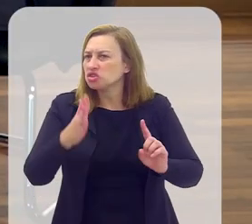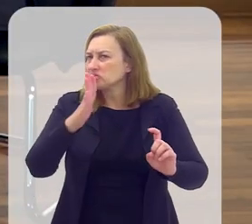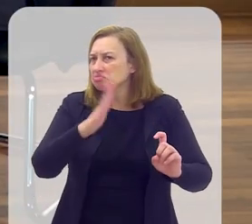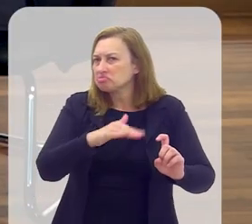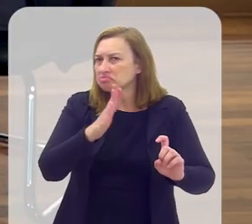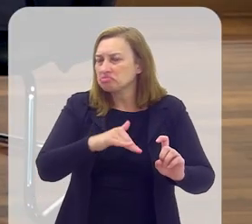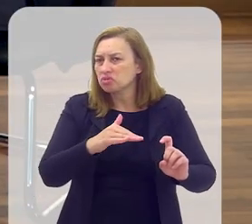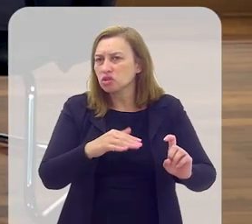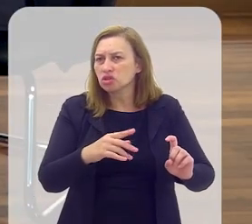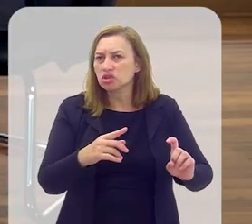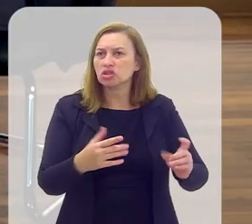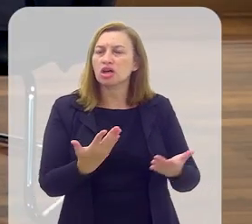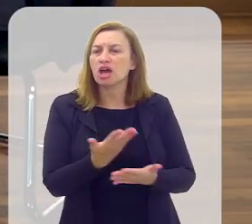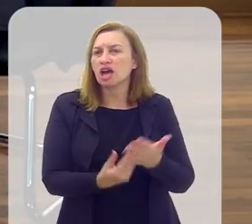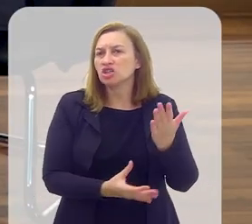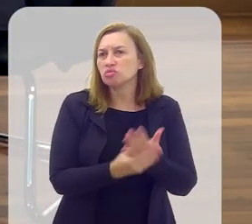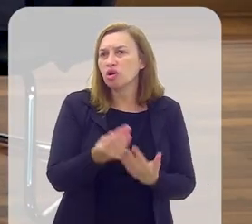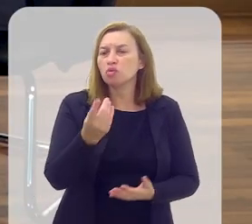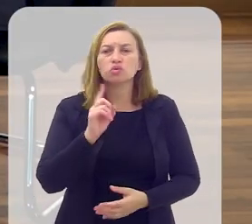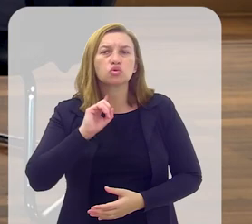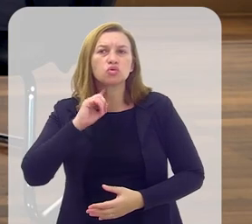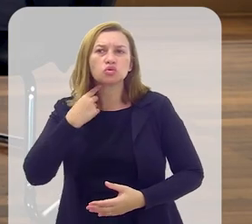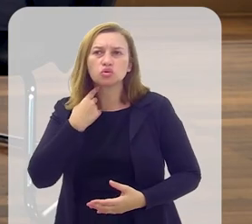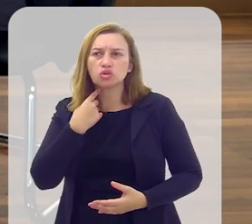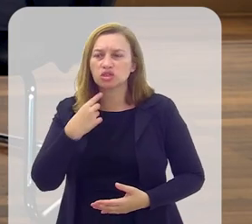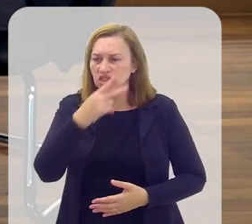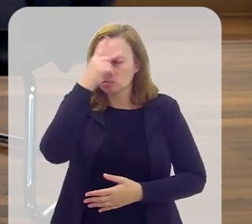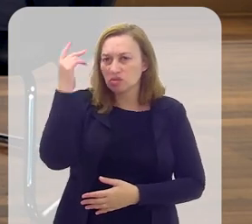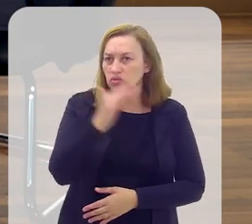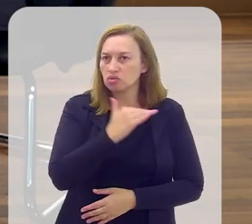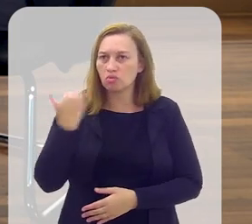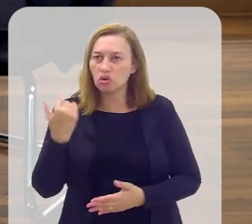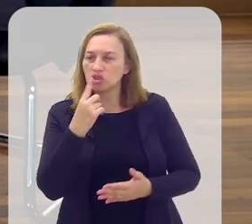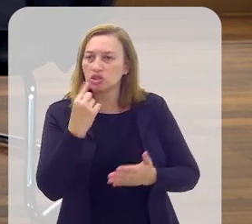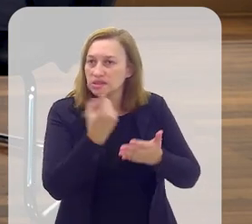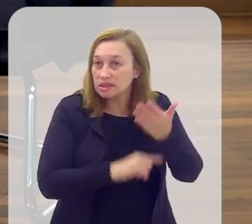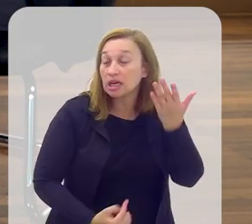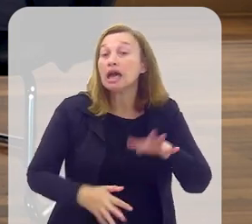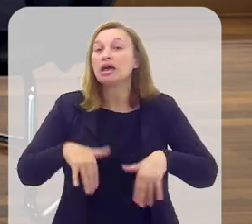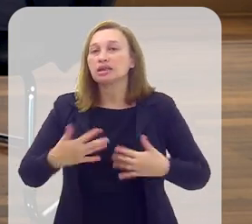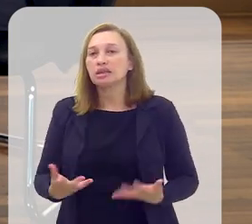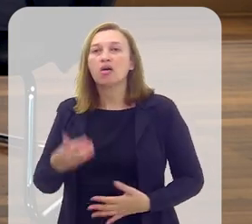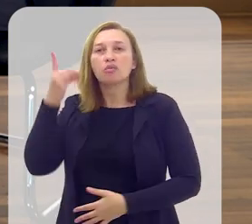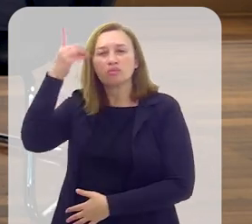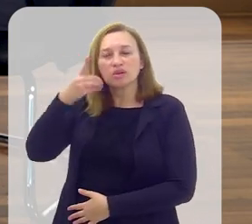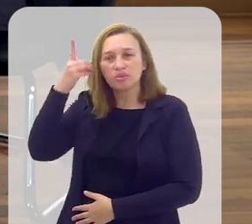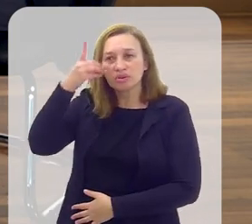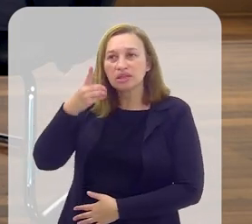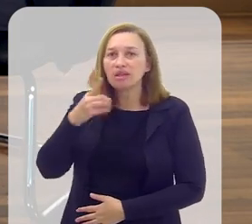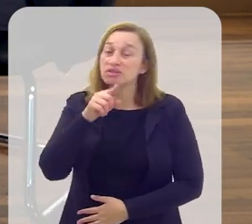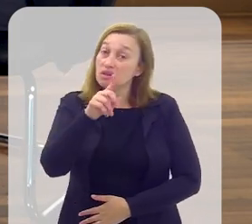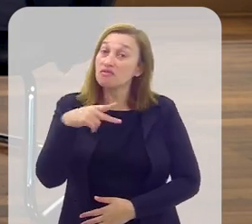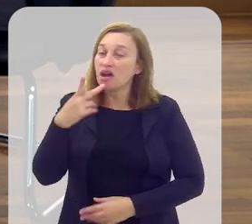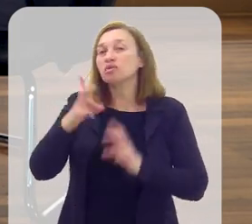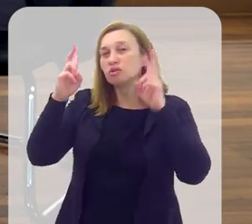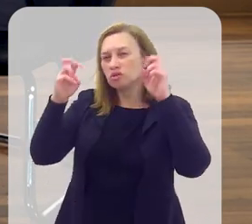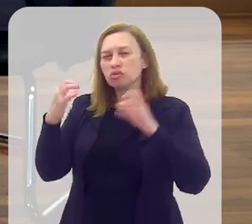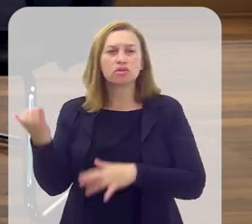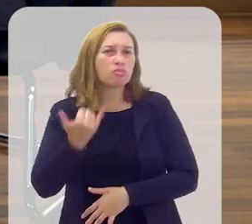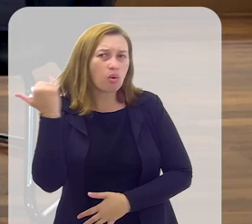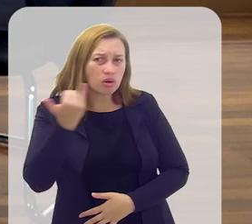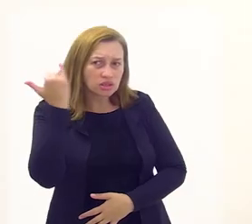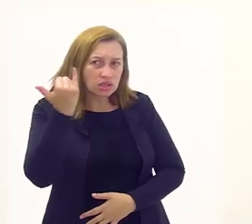as mãos sujas do sangue daqueles que foram dizimados ou escravizados? Muito bem, Miki. Aí você traz uma questão que